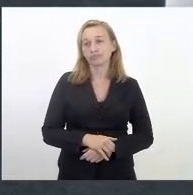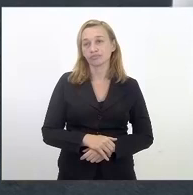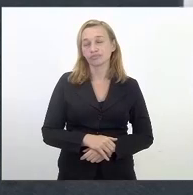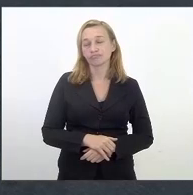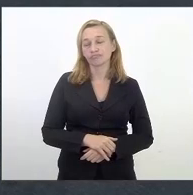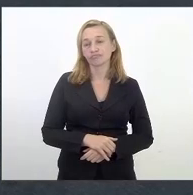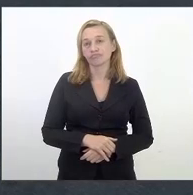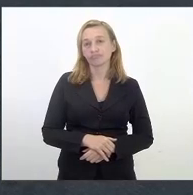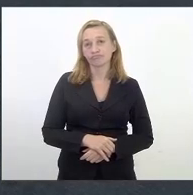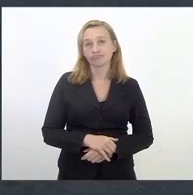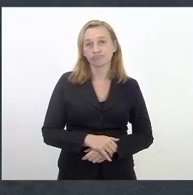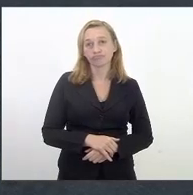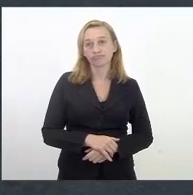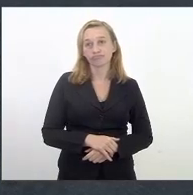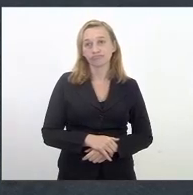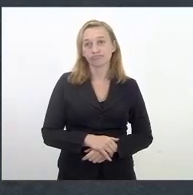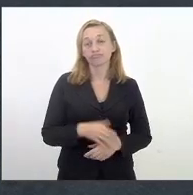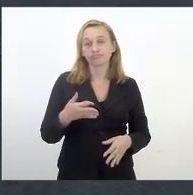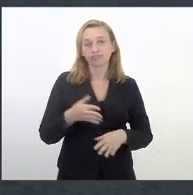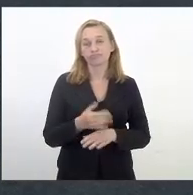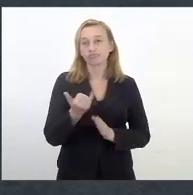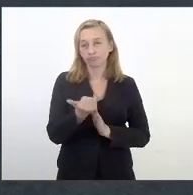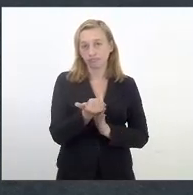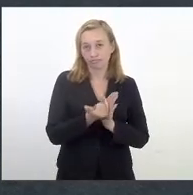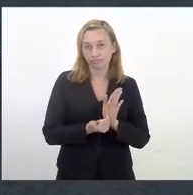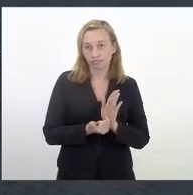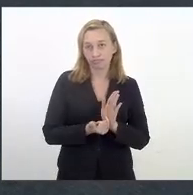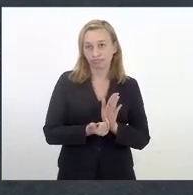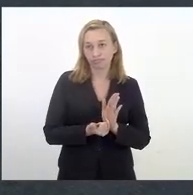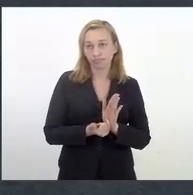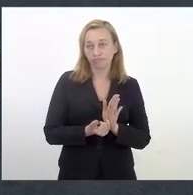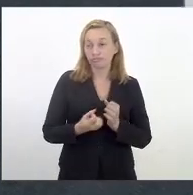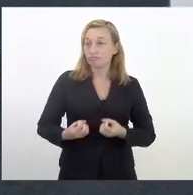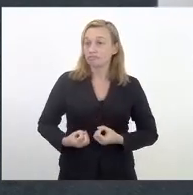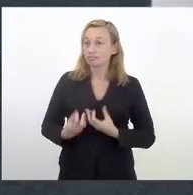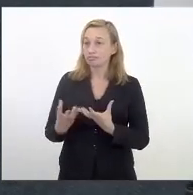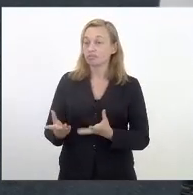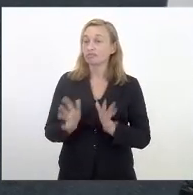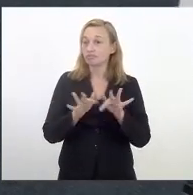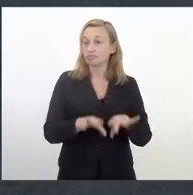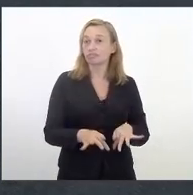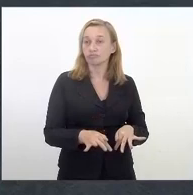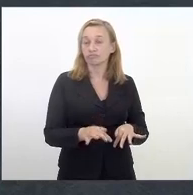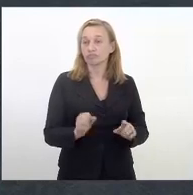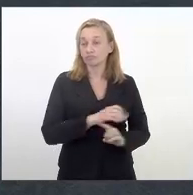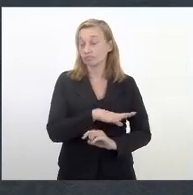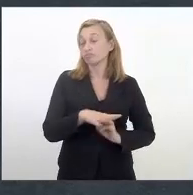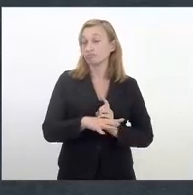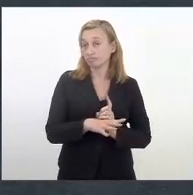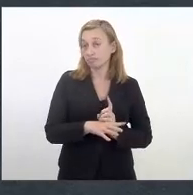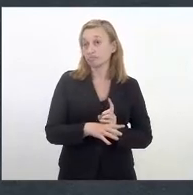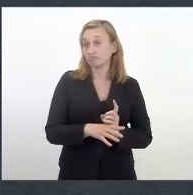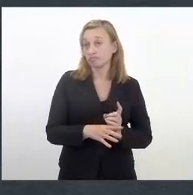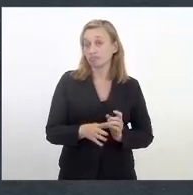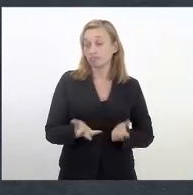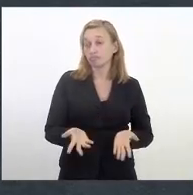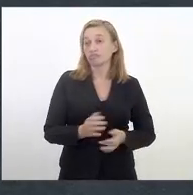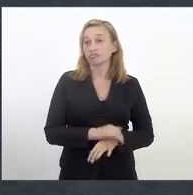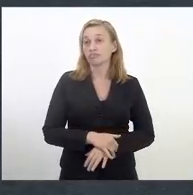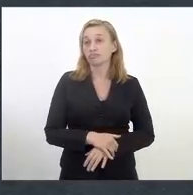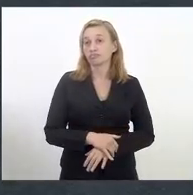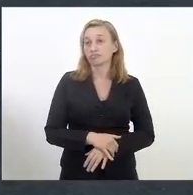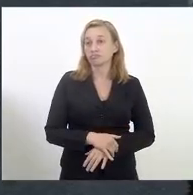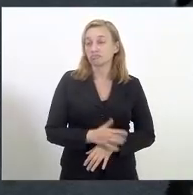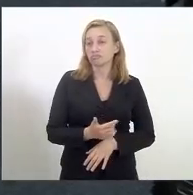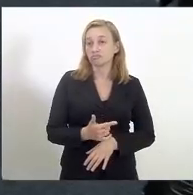ele isenta do Imposto a doação confio social por fundo eu estou saúde tá